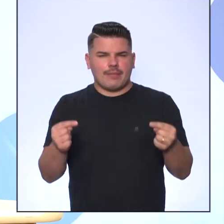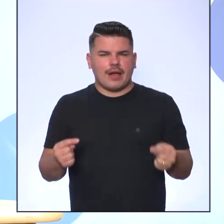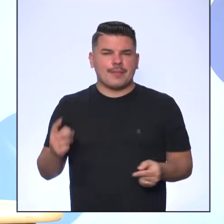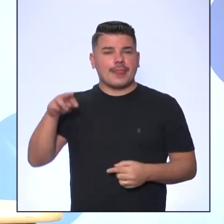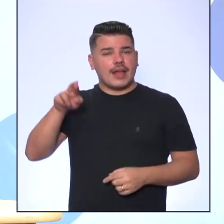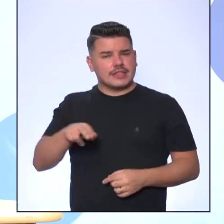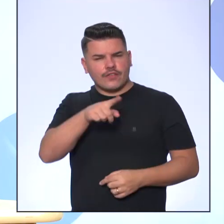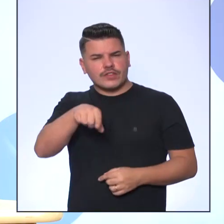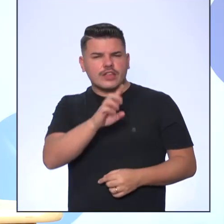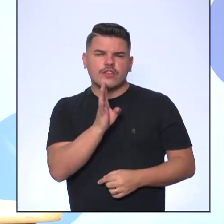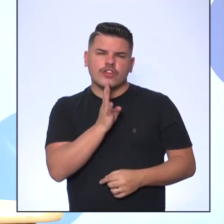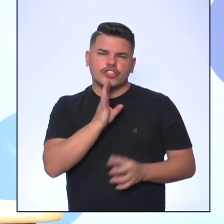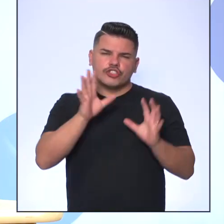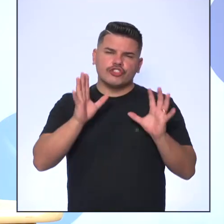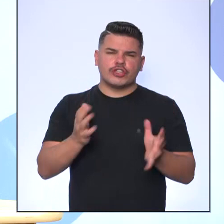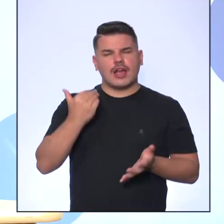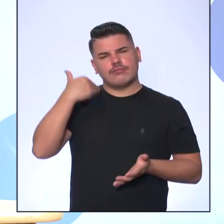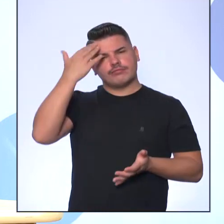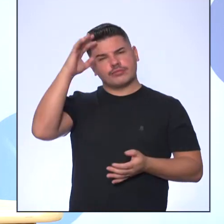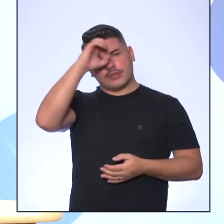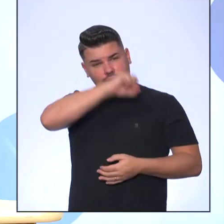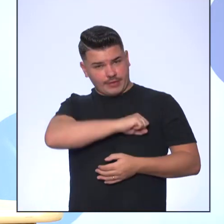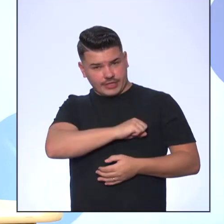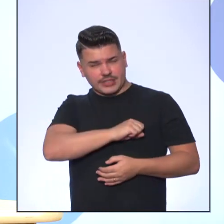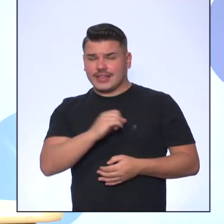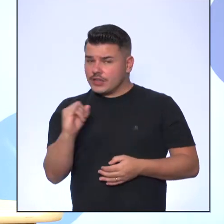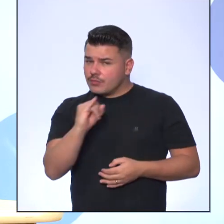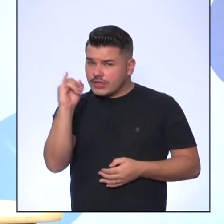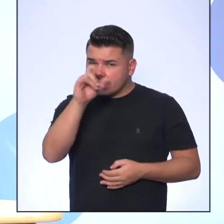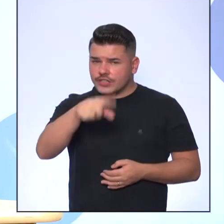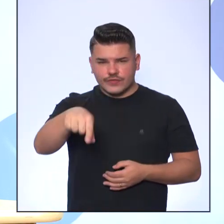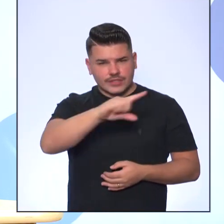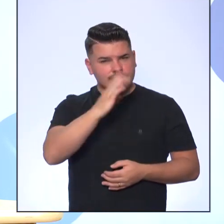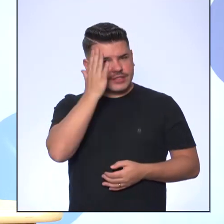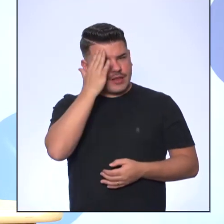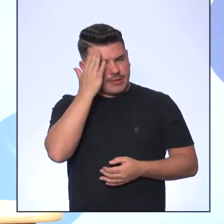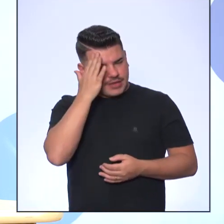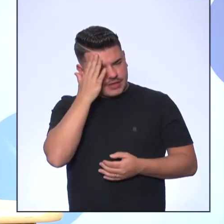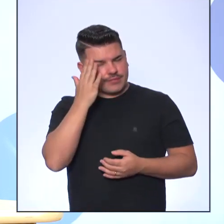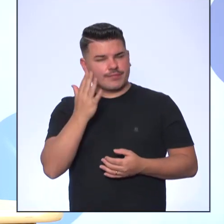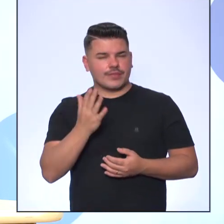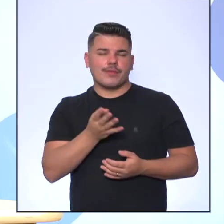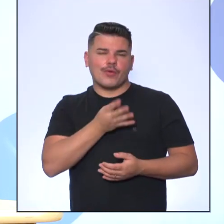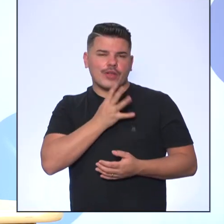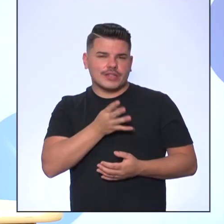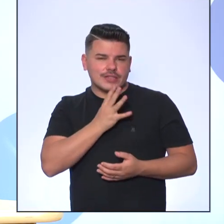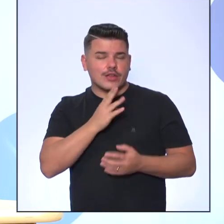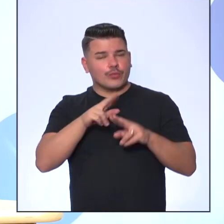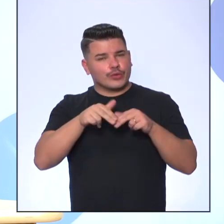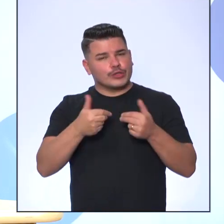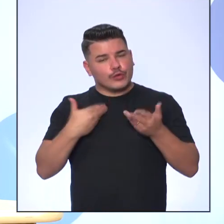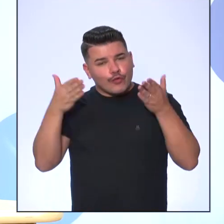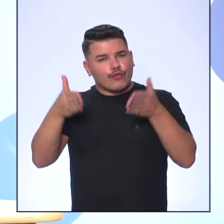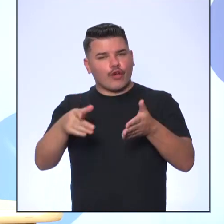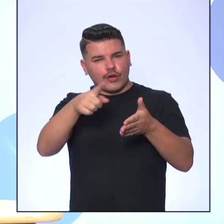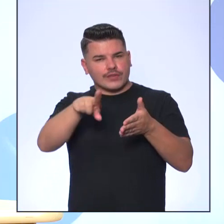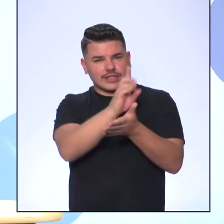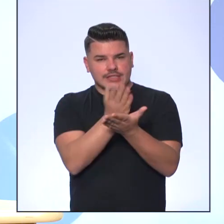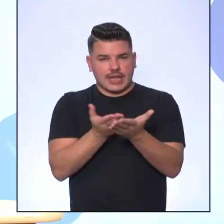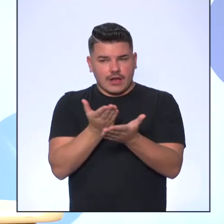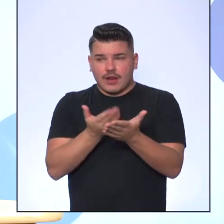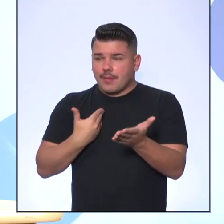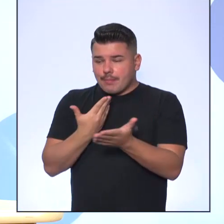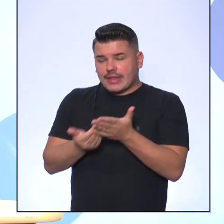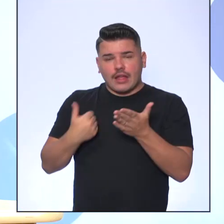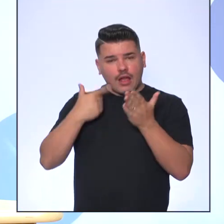vimos, nós já passamos por isso, é uma coisa muito importante, nós estamos tentando focar sempre para que vocês não